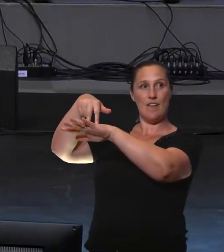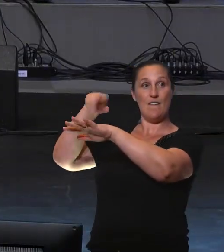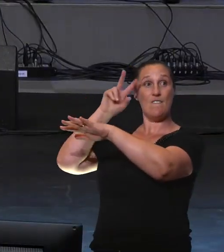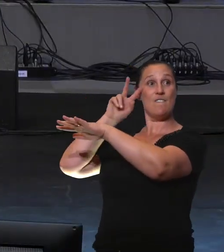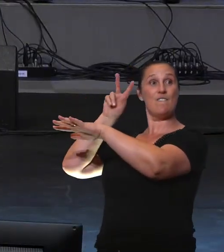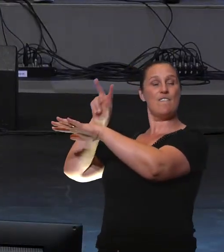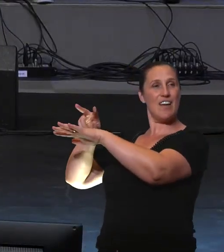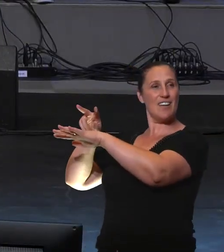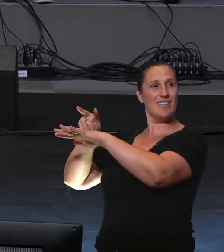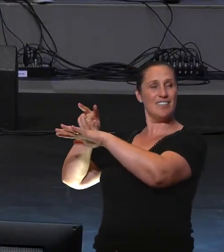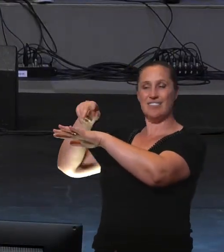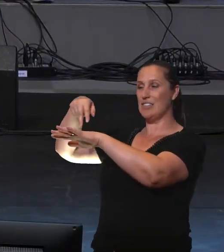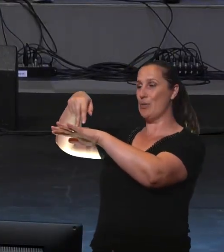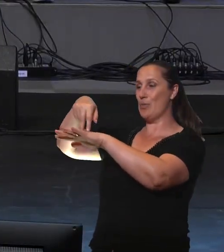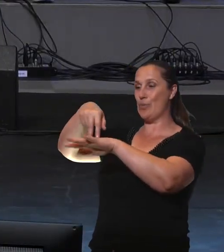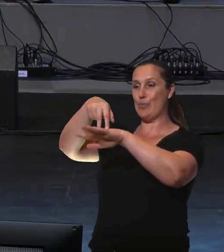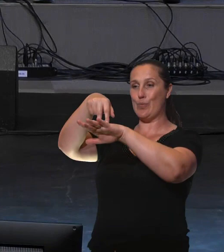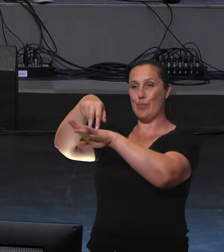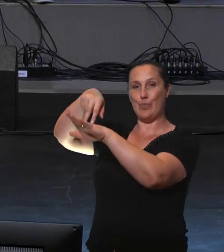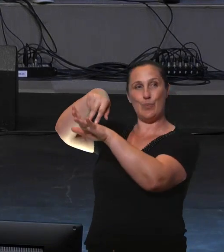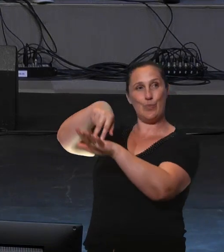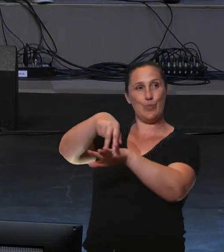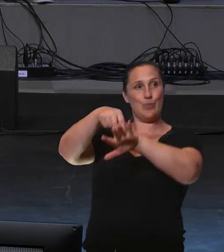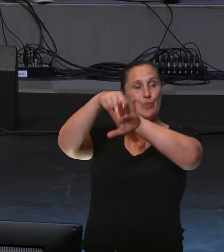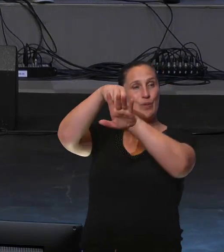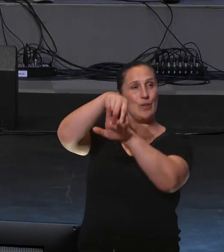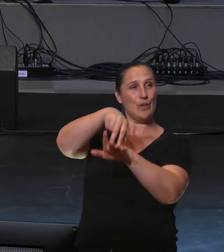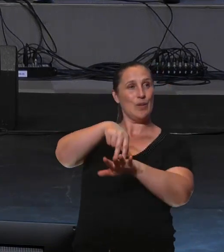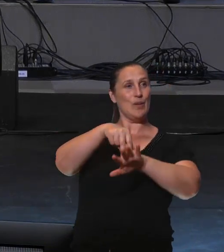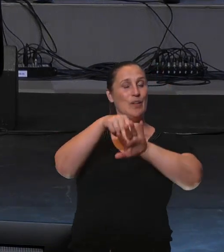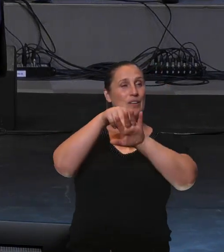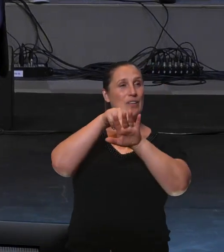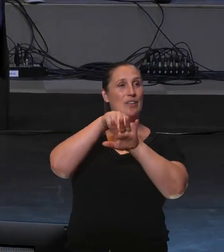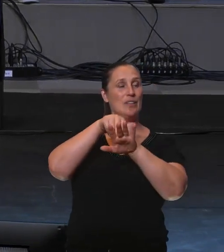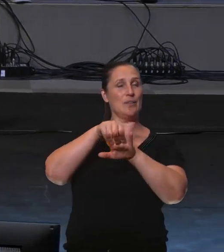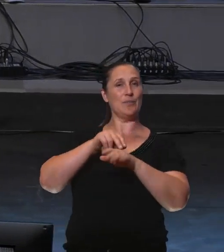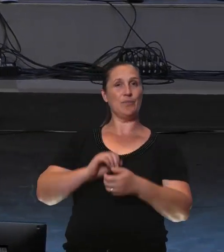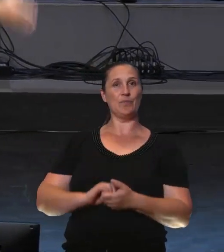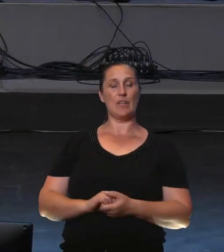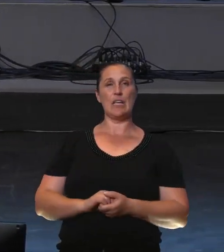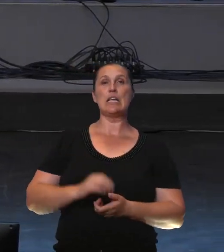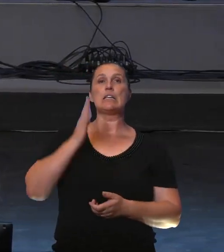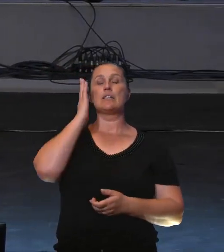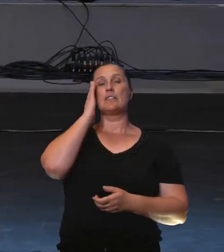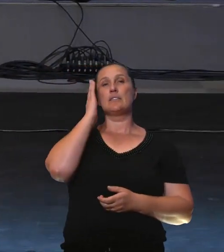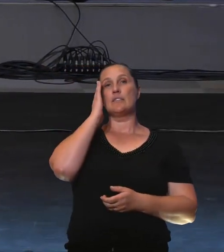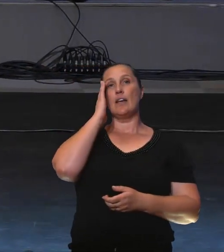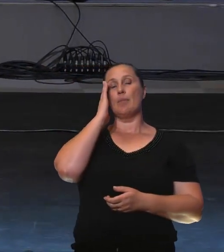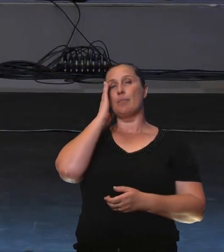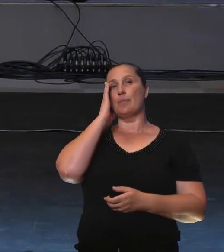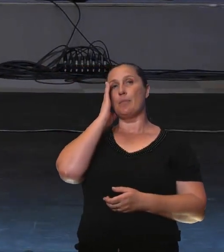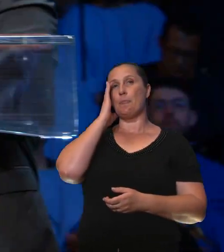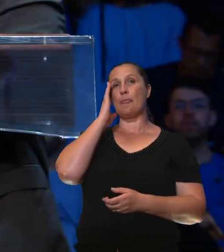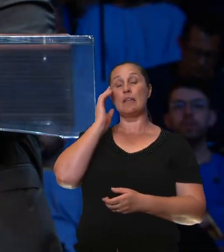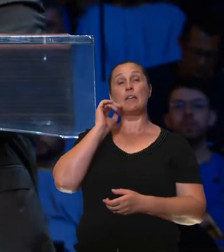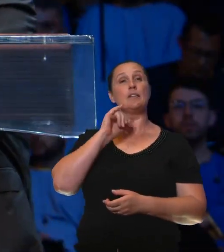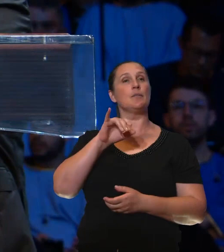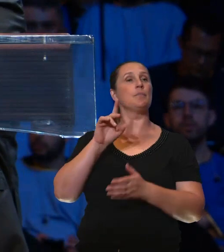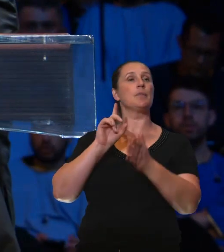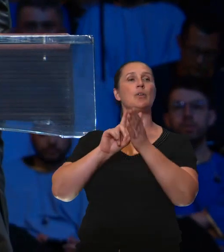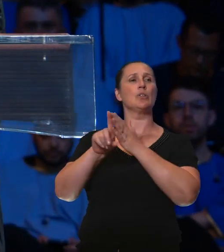visão. Se você perguntar a qualquer membro da Fonte de Vida qual é a nossa visão, eles vão te